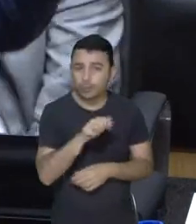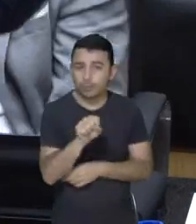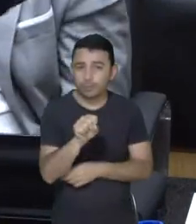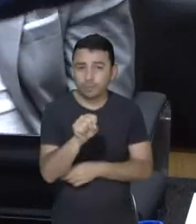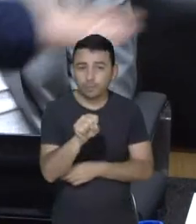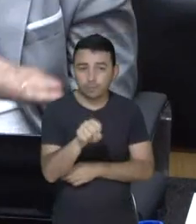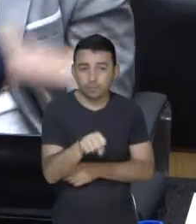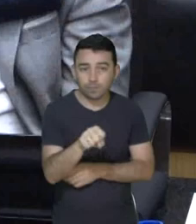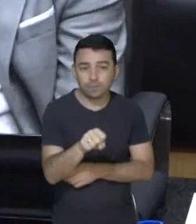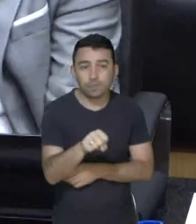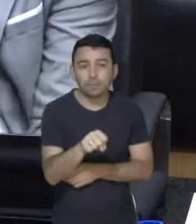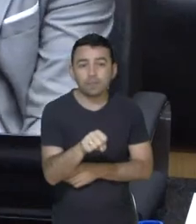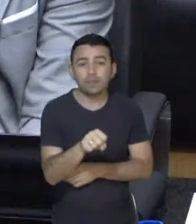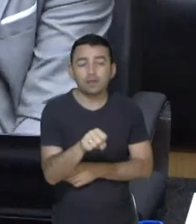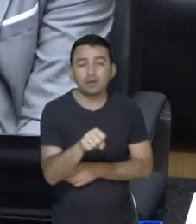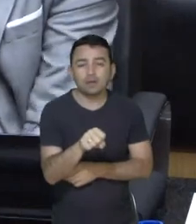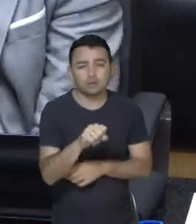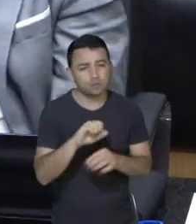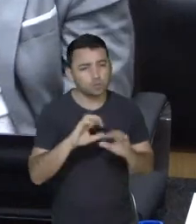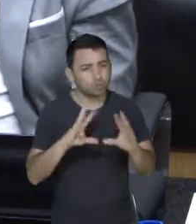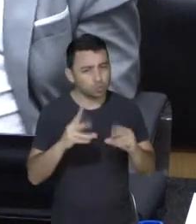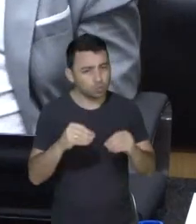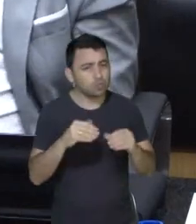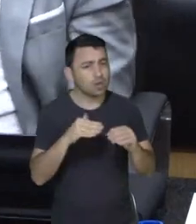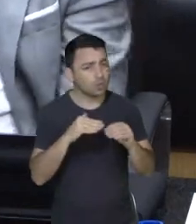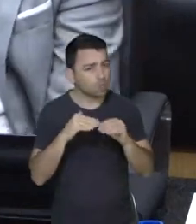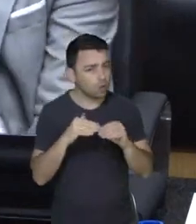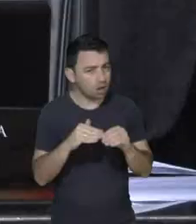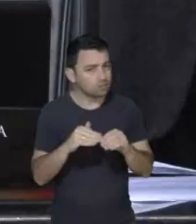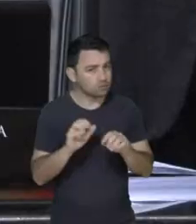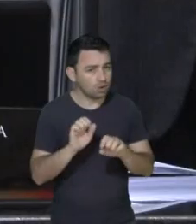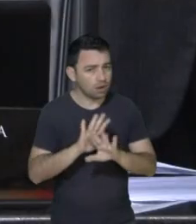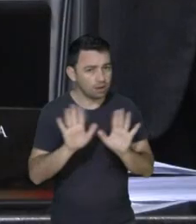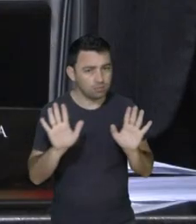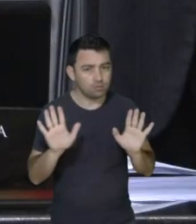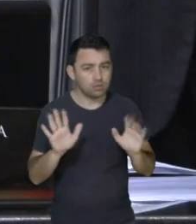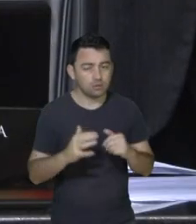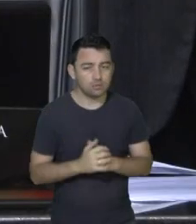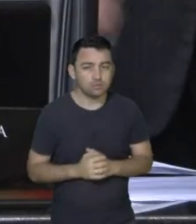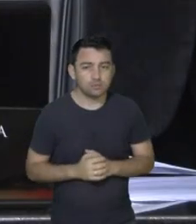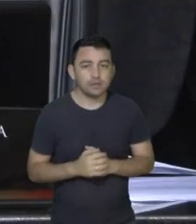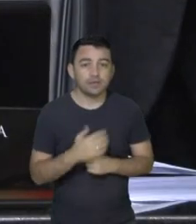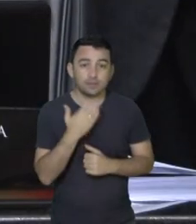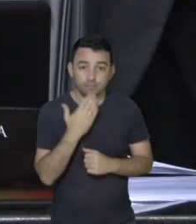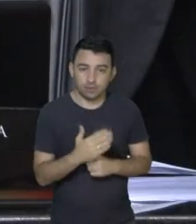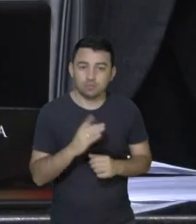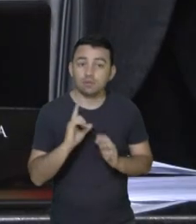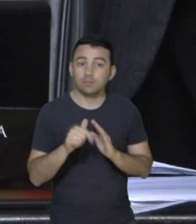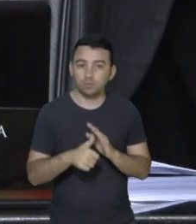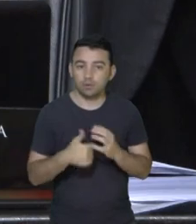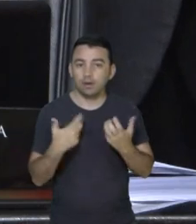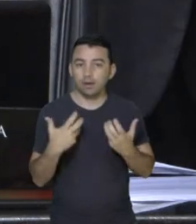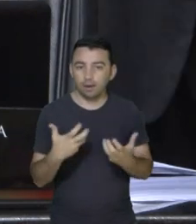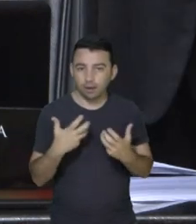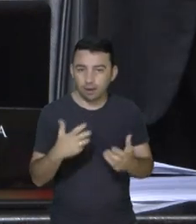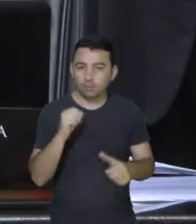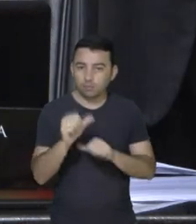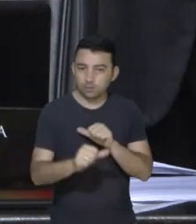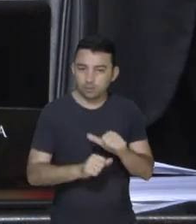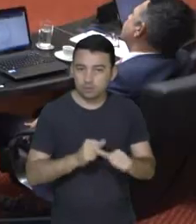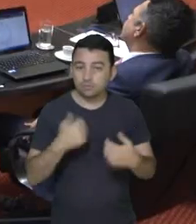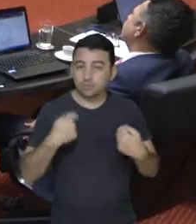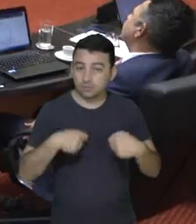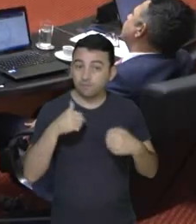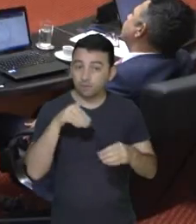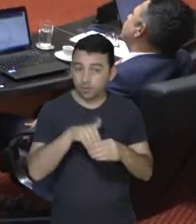como todos aqui nós queremos. Então, só para esclarecer isso. Daí. No requerimento, depois, se nós quisermos fazer a mudança, temos que votar